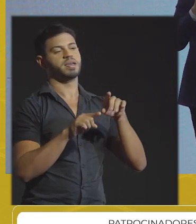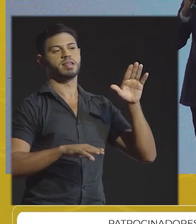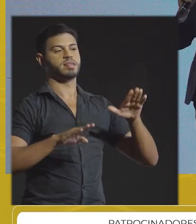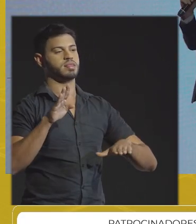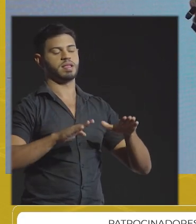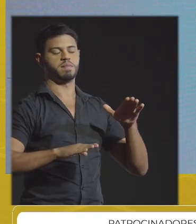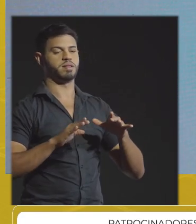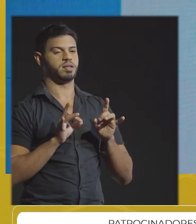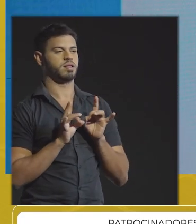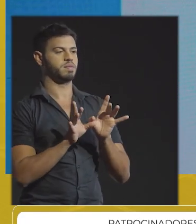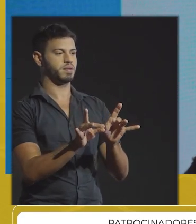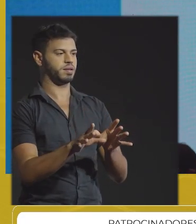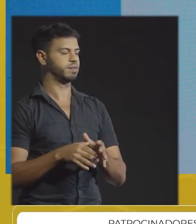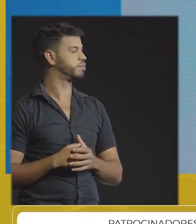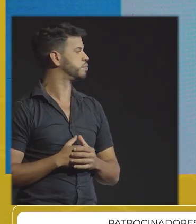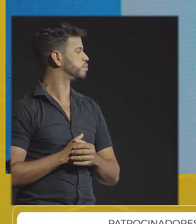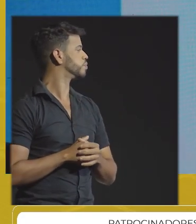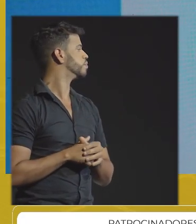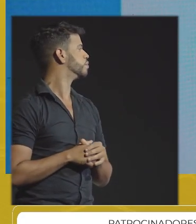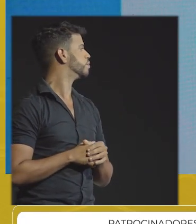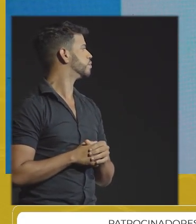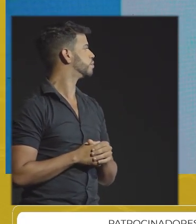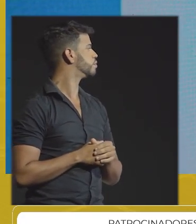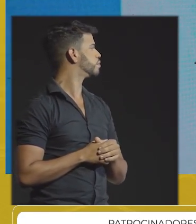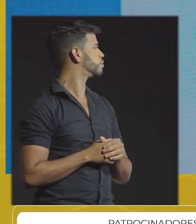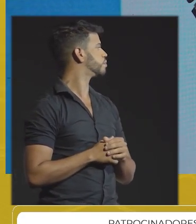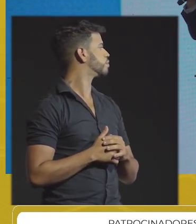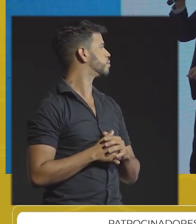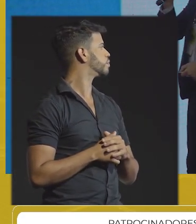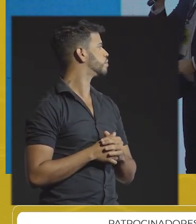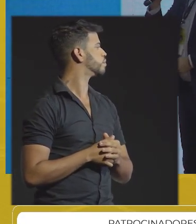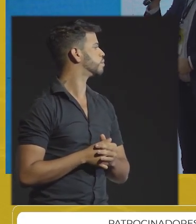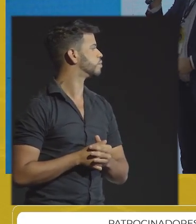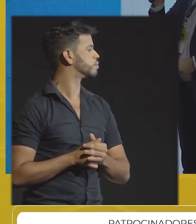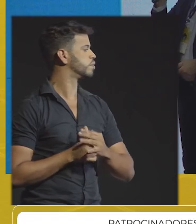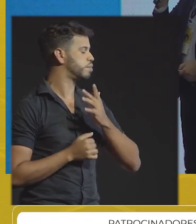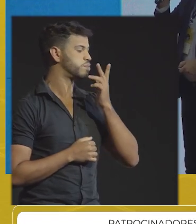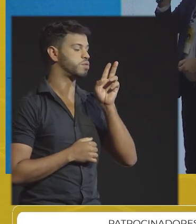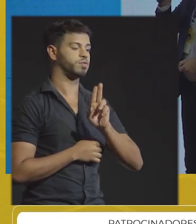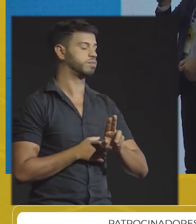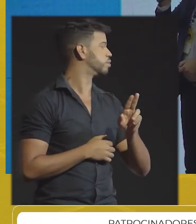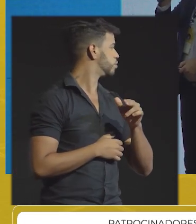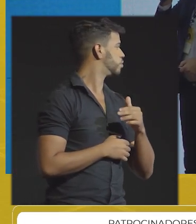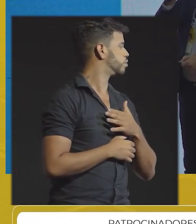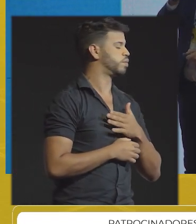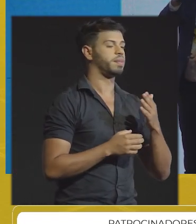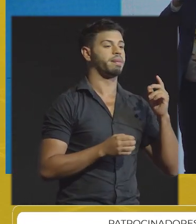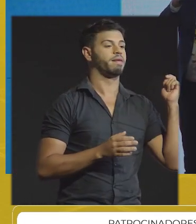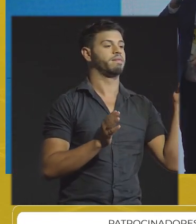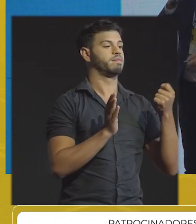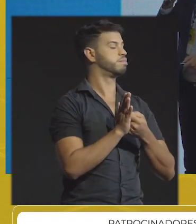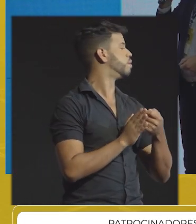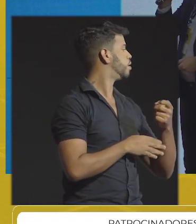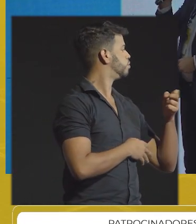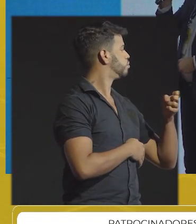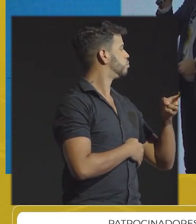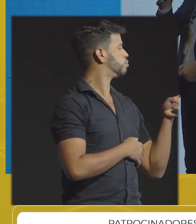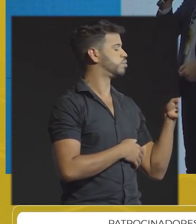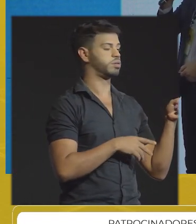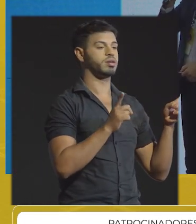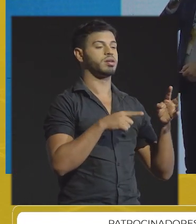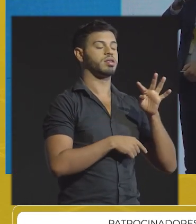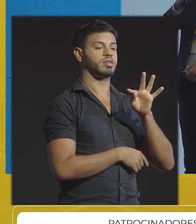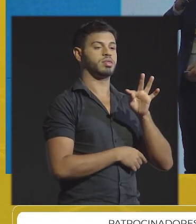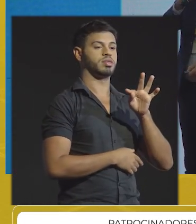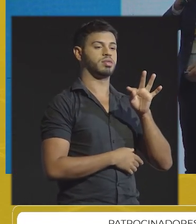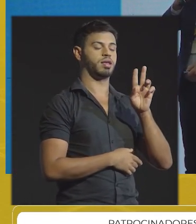de submercado o consumidor do mercado cativo pessoal ele paga basicamente duas tarifas de energia né a